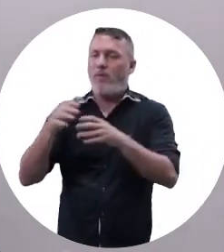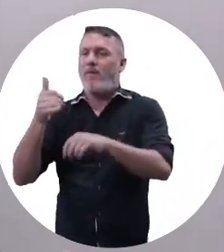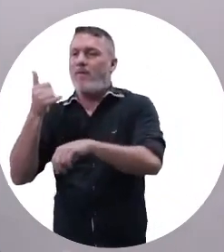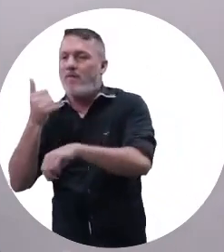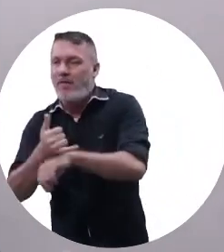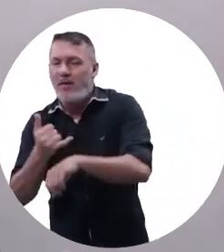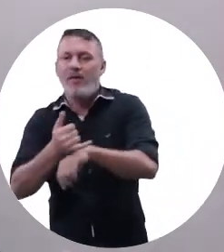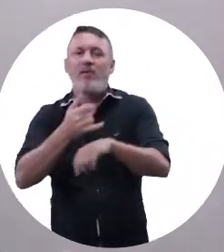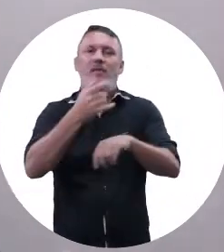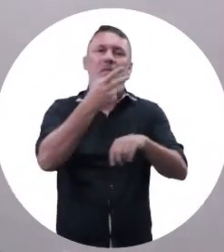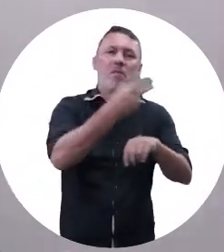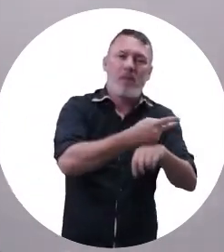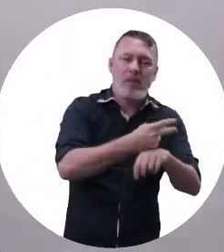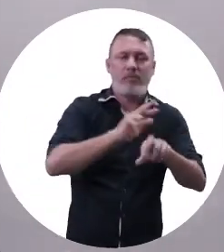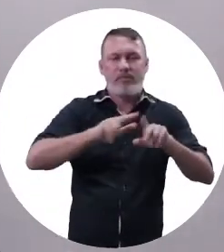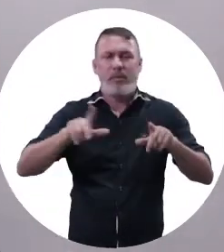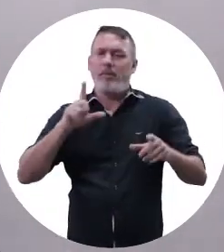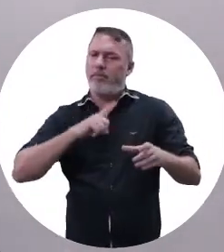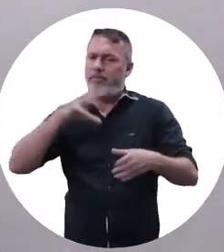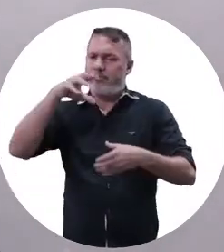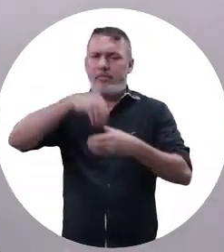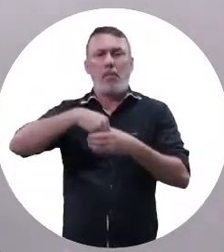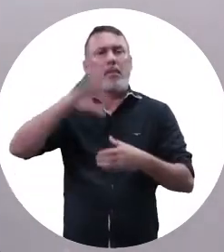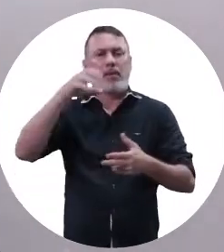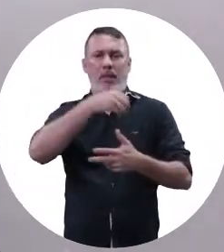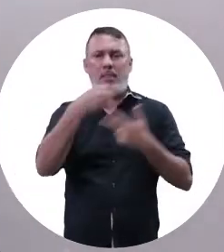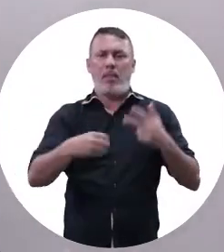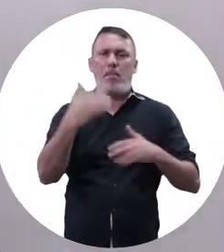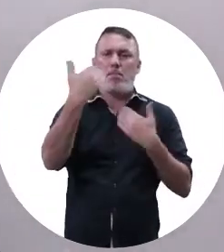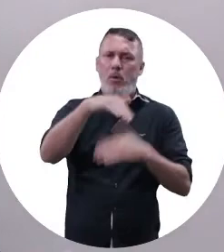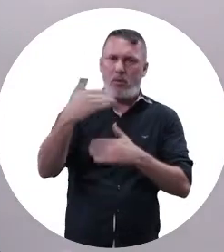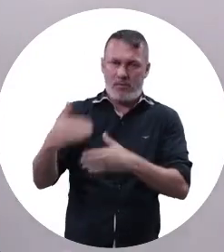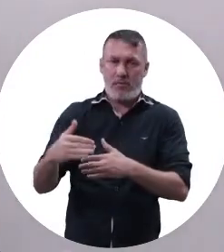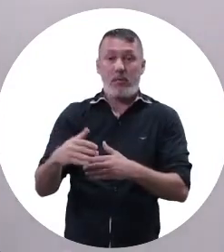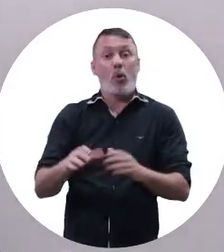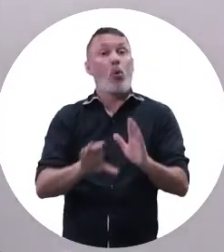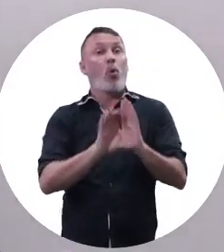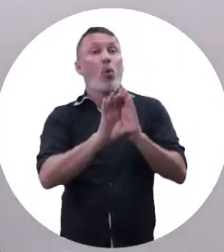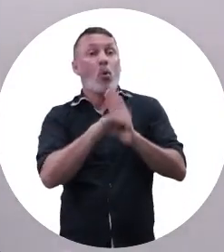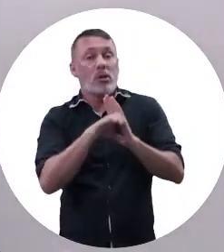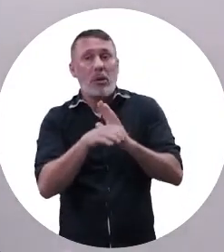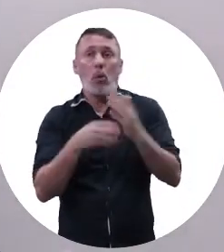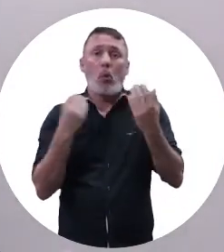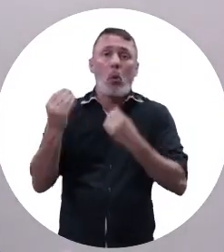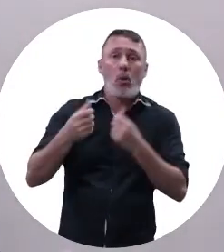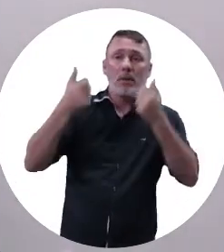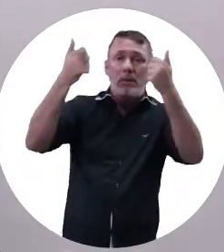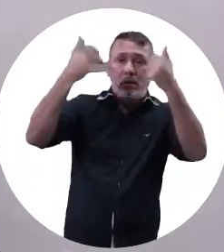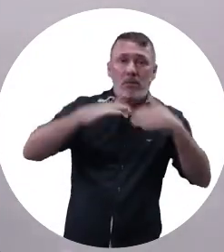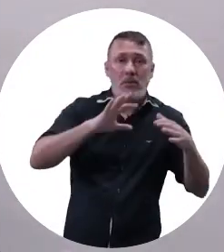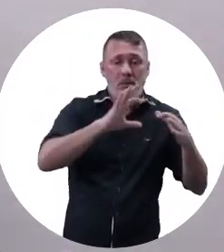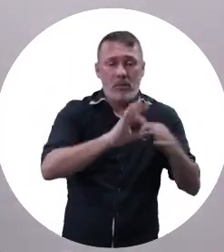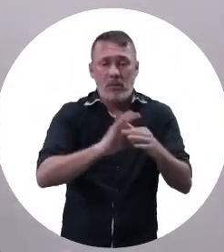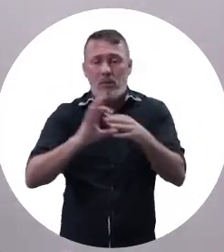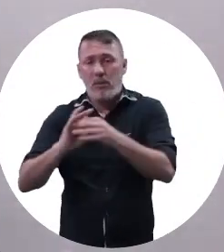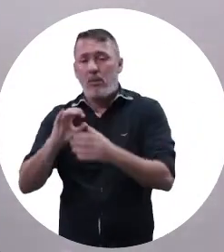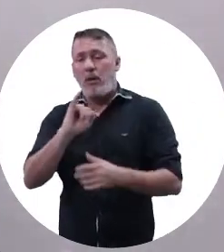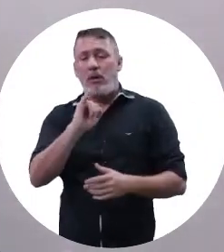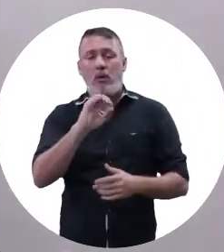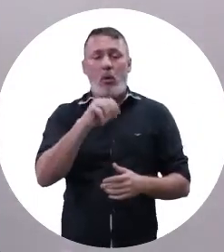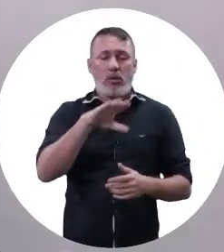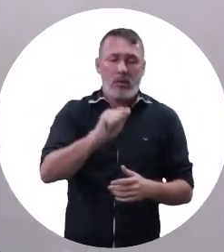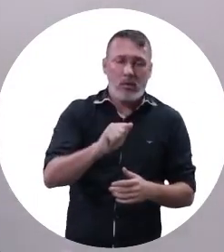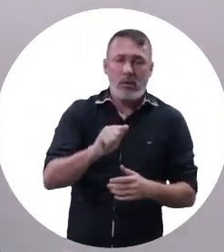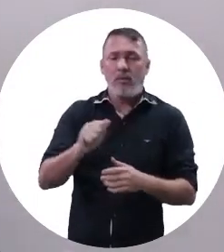metálicas têm características propriamente ditas e são muito cobradas no Enem. O conceito em si de como é uma ligação iônica, como é